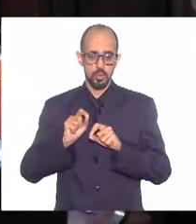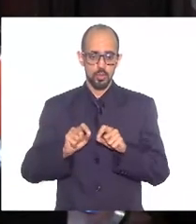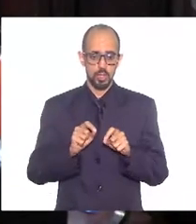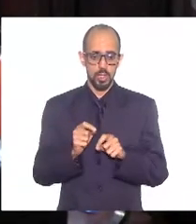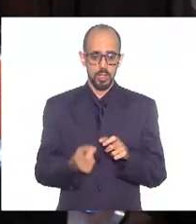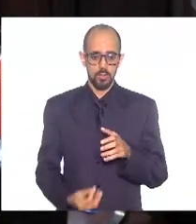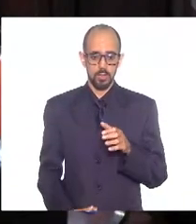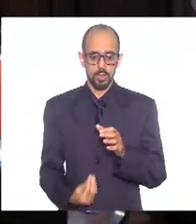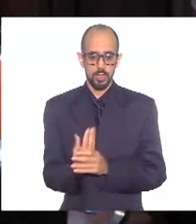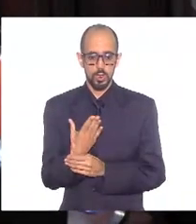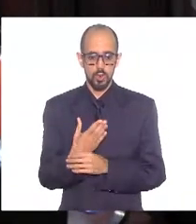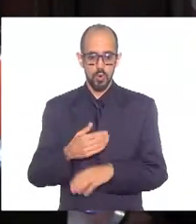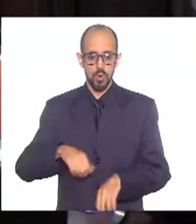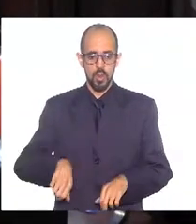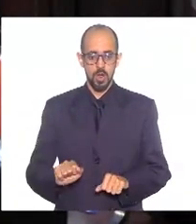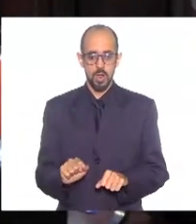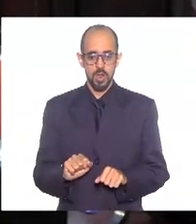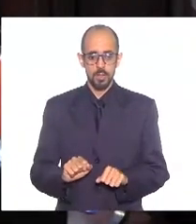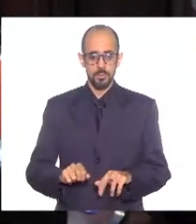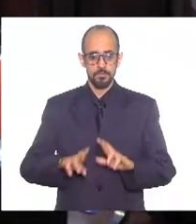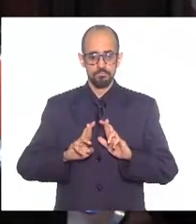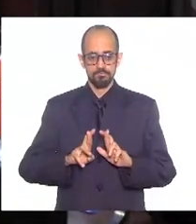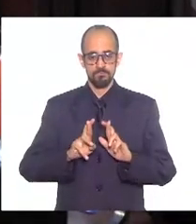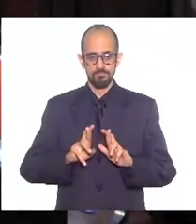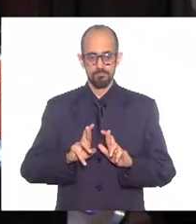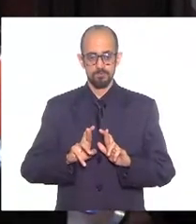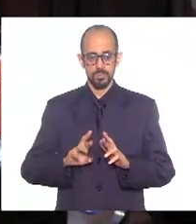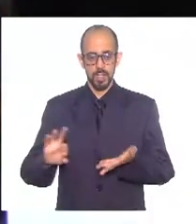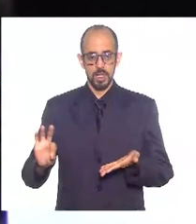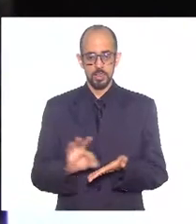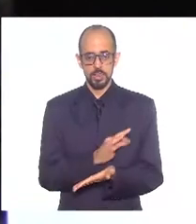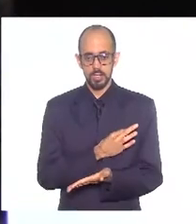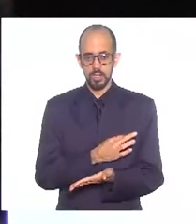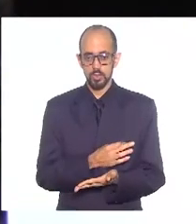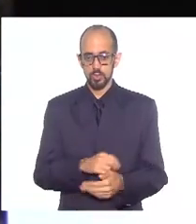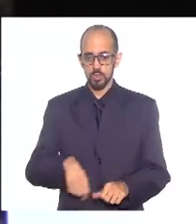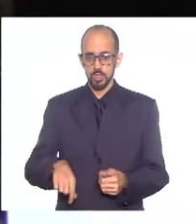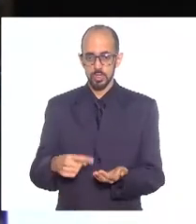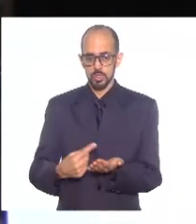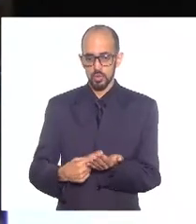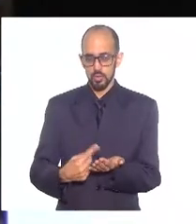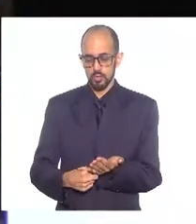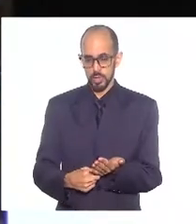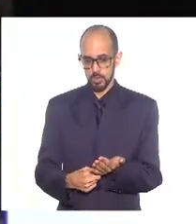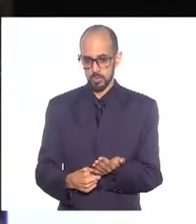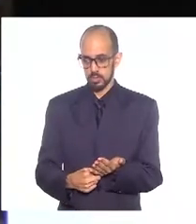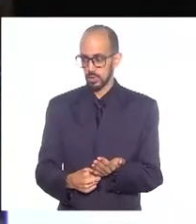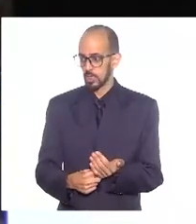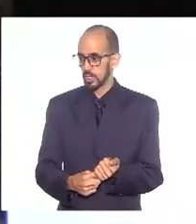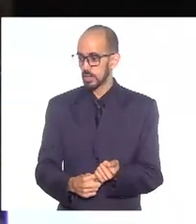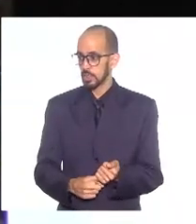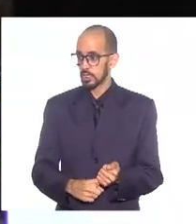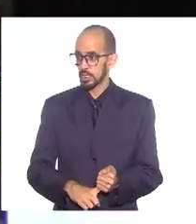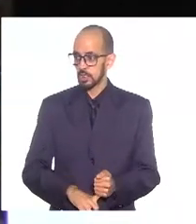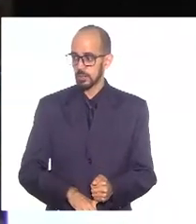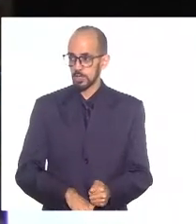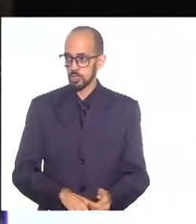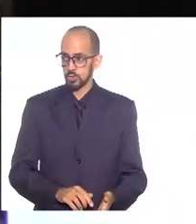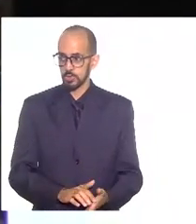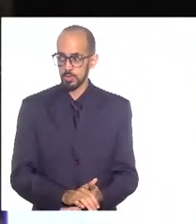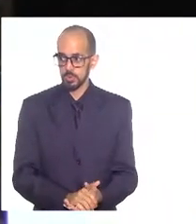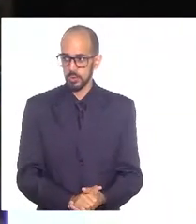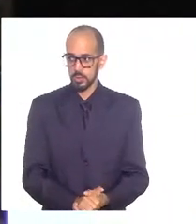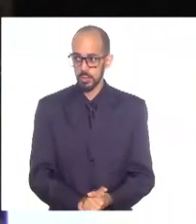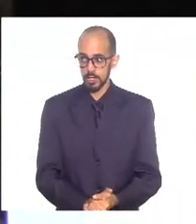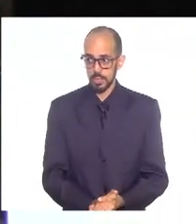a expectativa da assinatura desse convênio. Eu brinco, deputado Luiz, antes tarde que mais